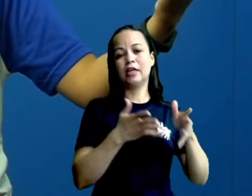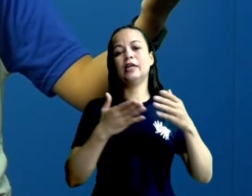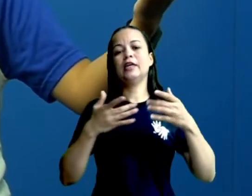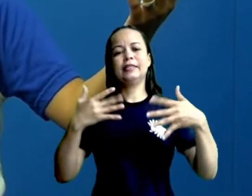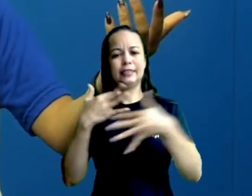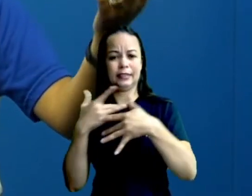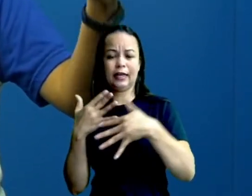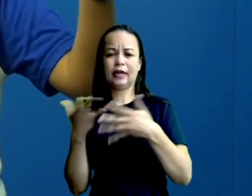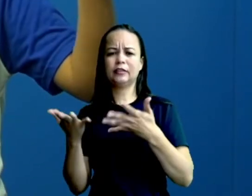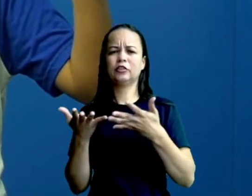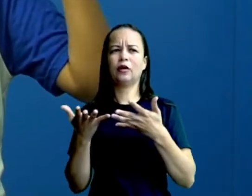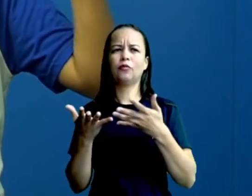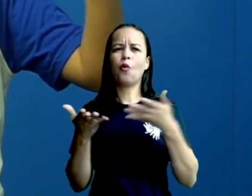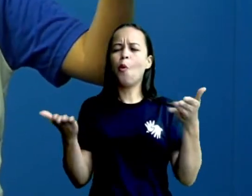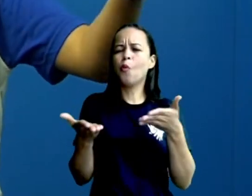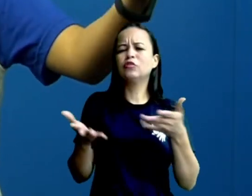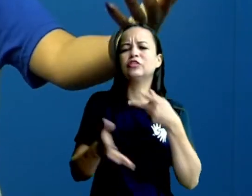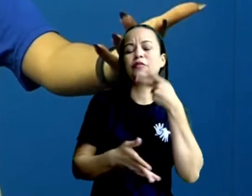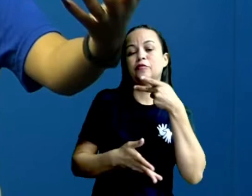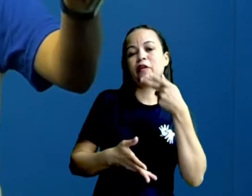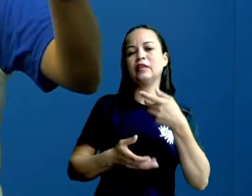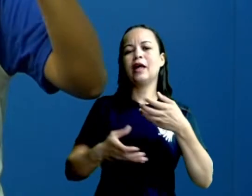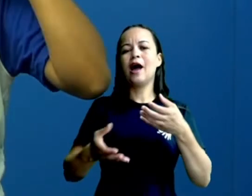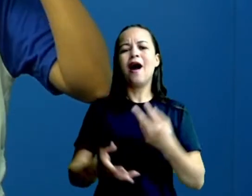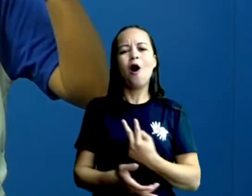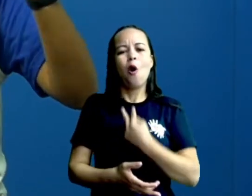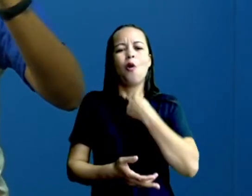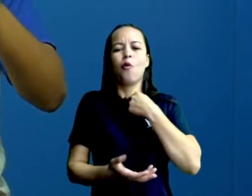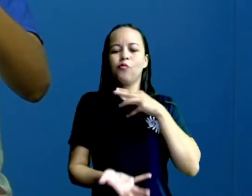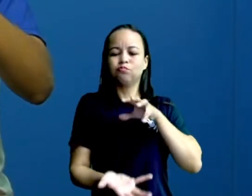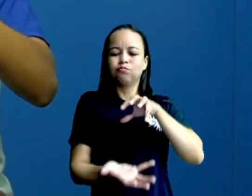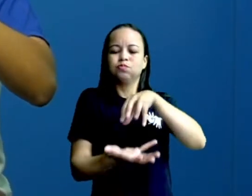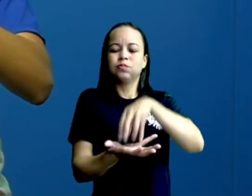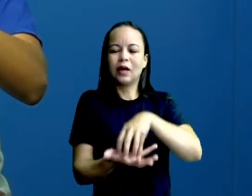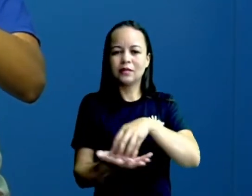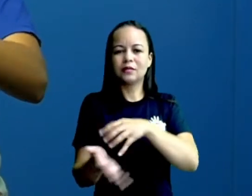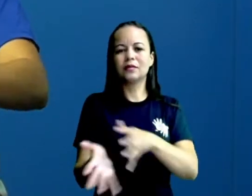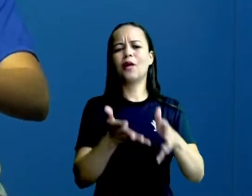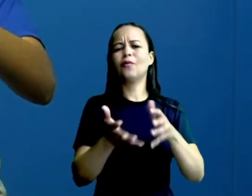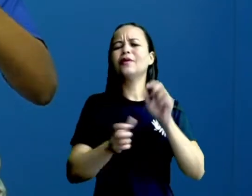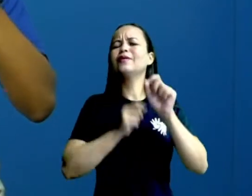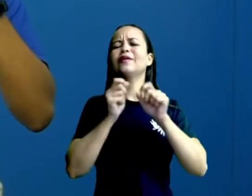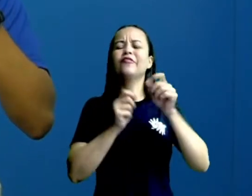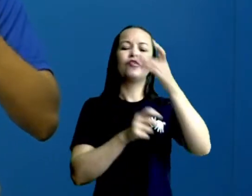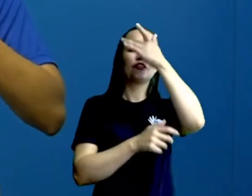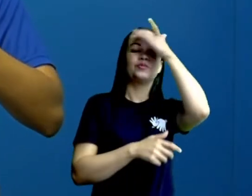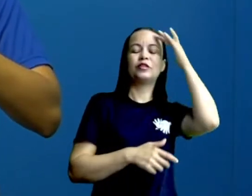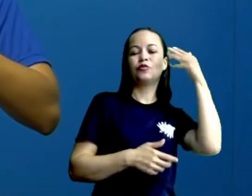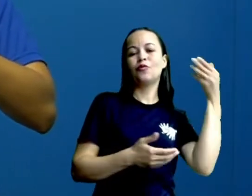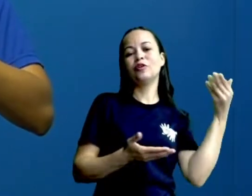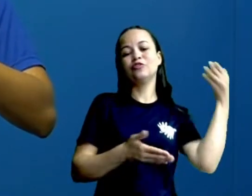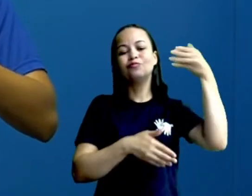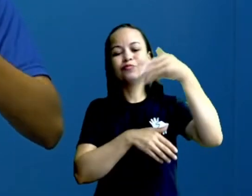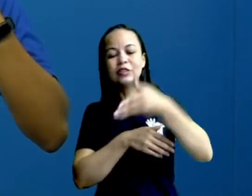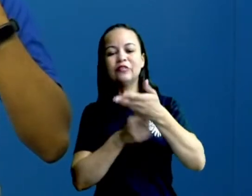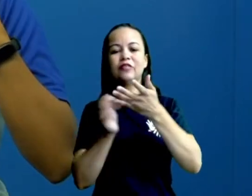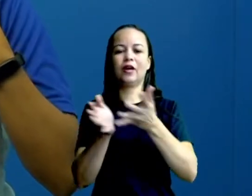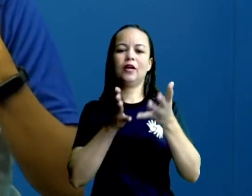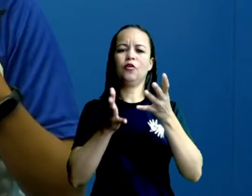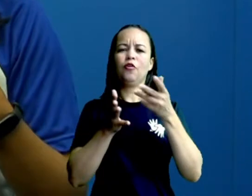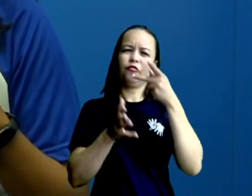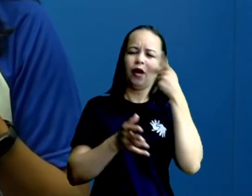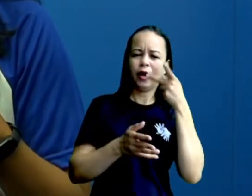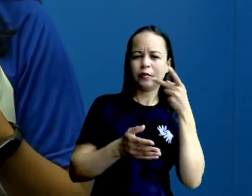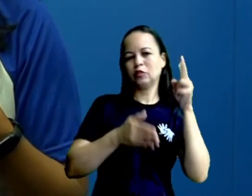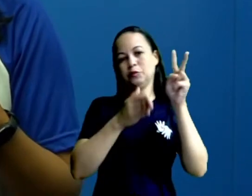ocupação. Como foi que começou essa ocupação? Quem veio? Vocês lembram que a gente falou um pouquinho sobre os indígenas? Lembra?